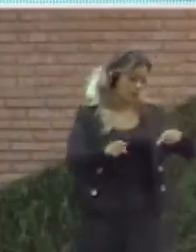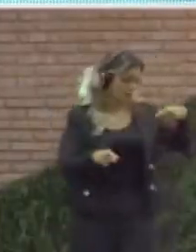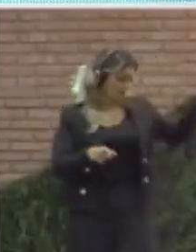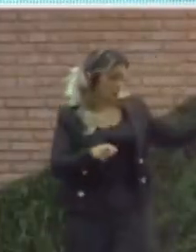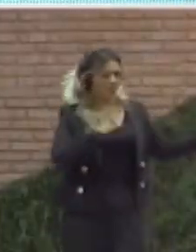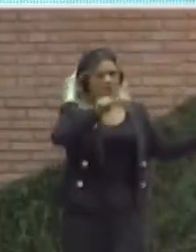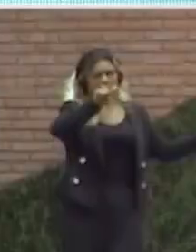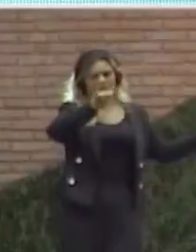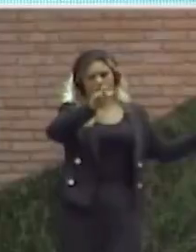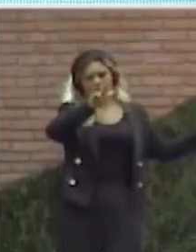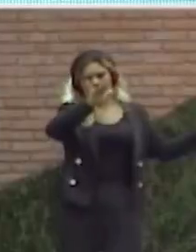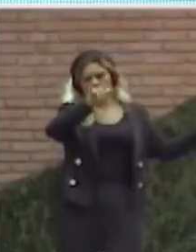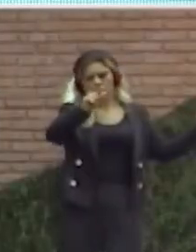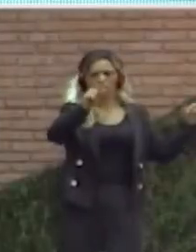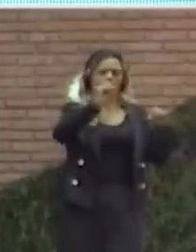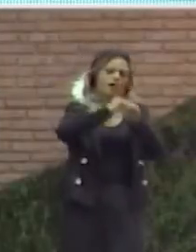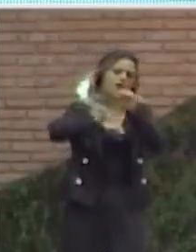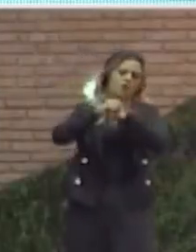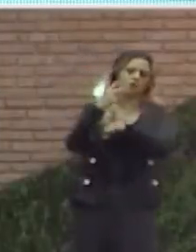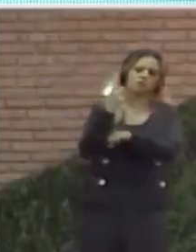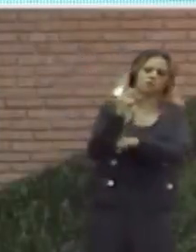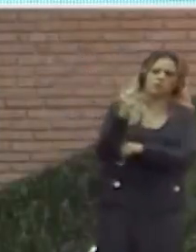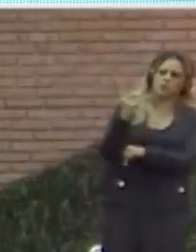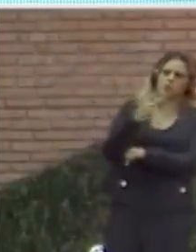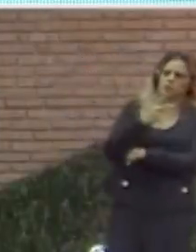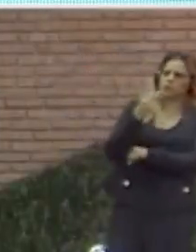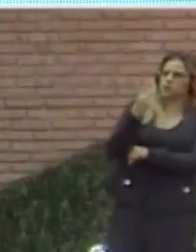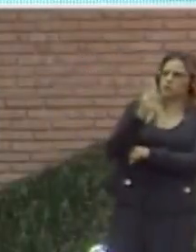em 2012 ou 2013, eu não lembro, a